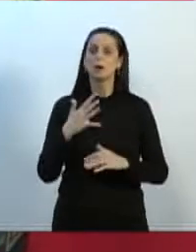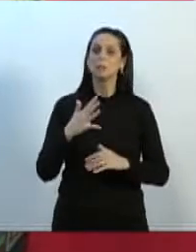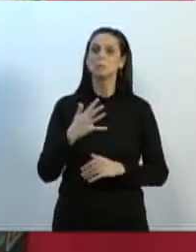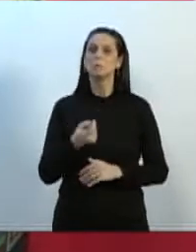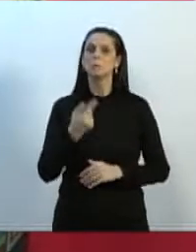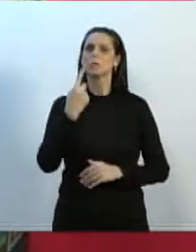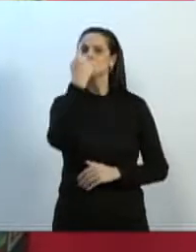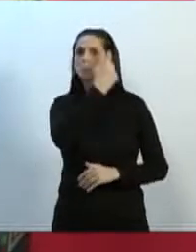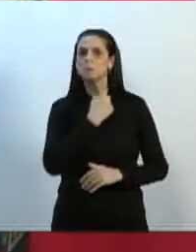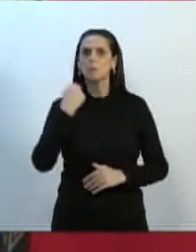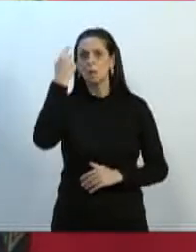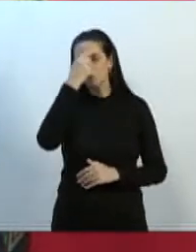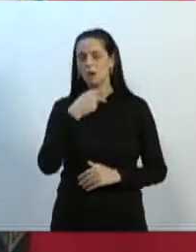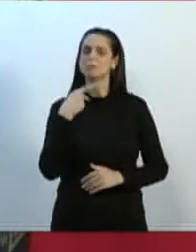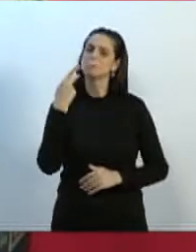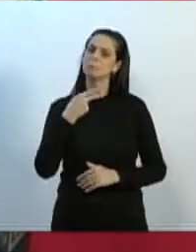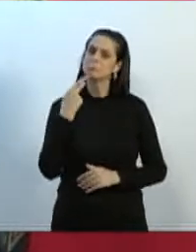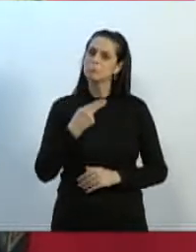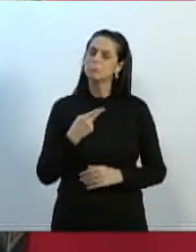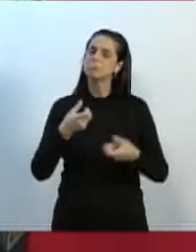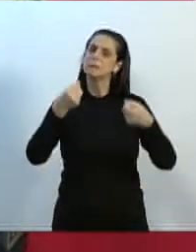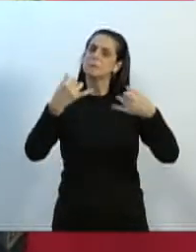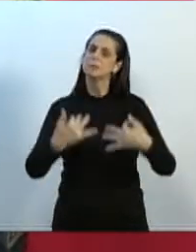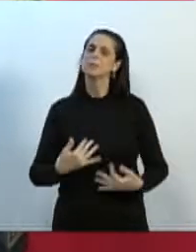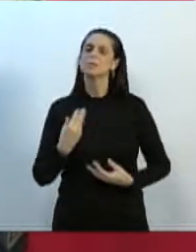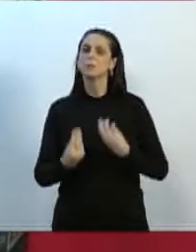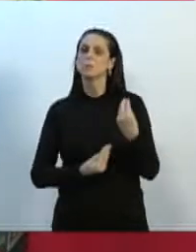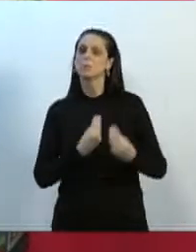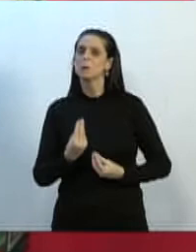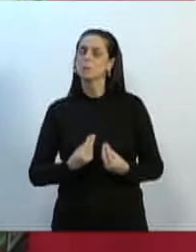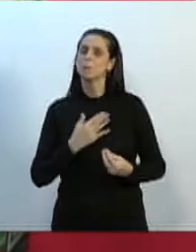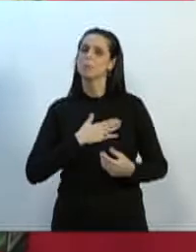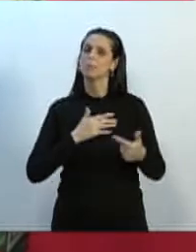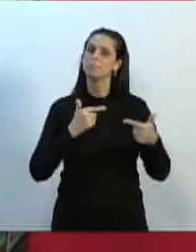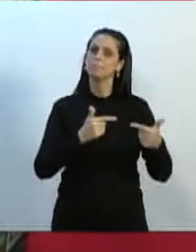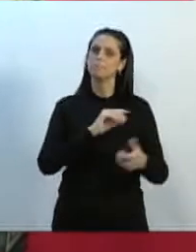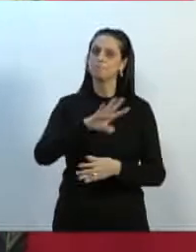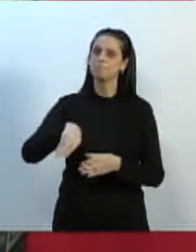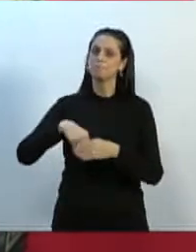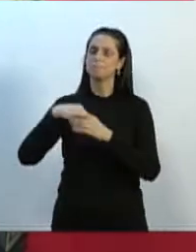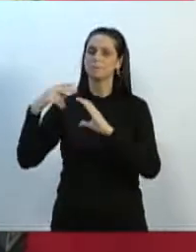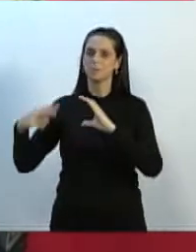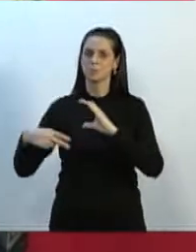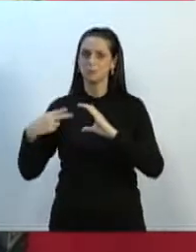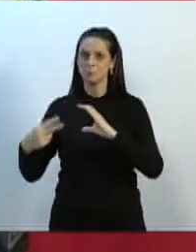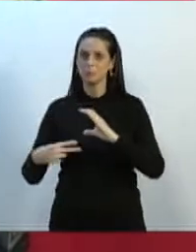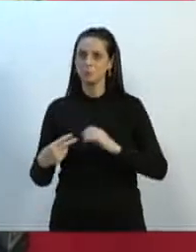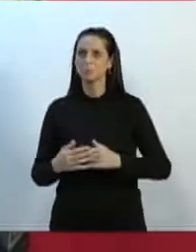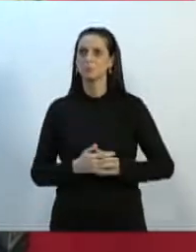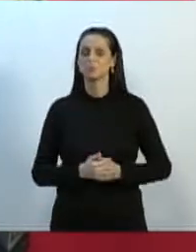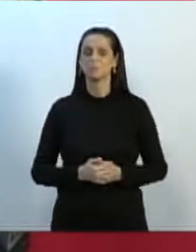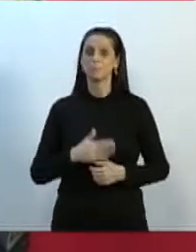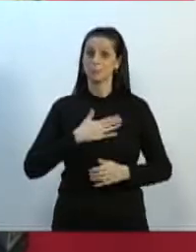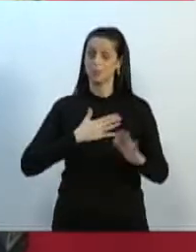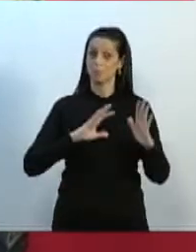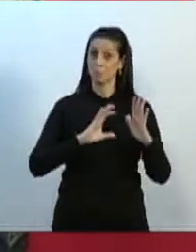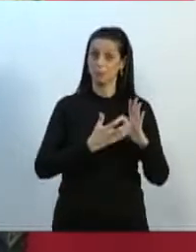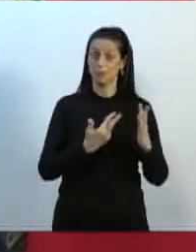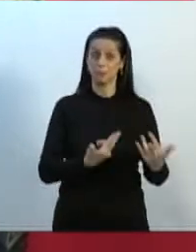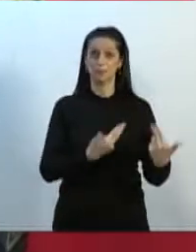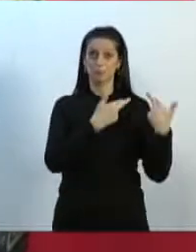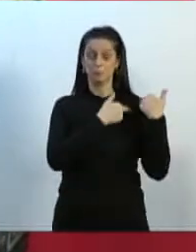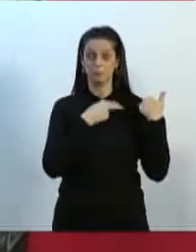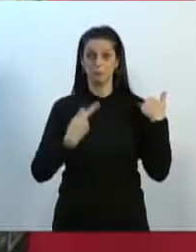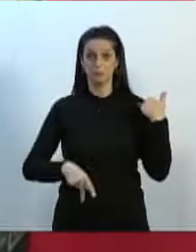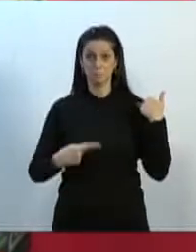a respeito da nossa atuação aqui na Câmara de Vereadores, do espaço em que o meu partido, a qual presido aqui no